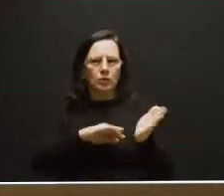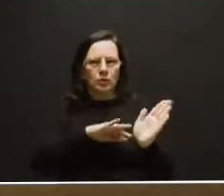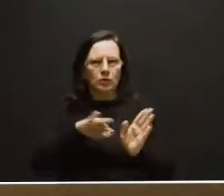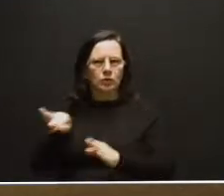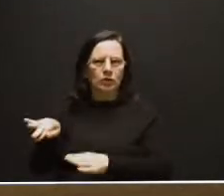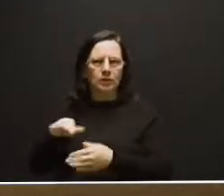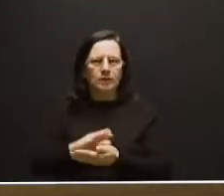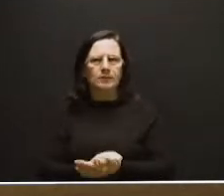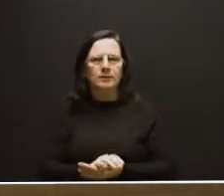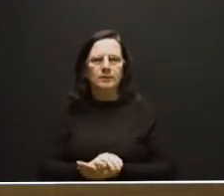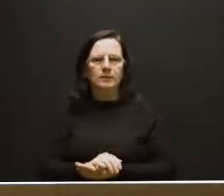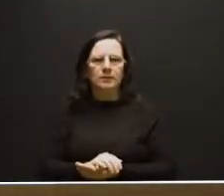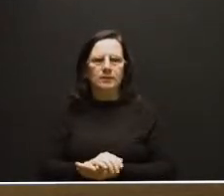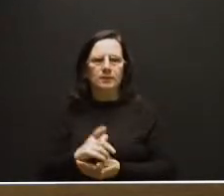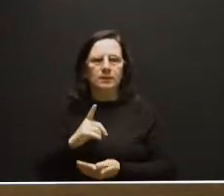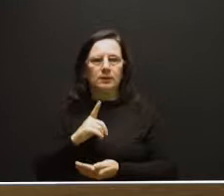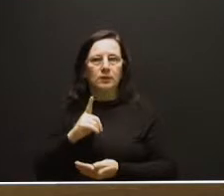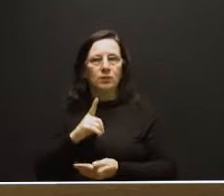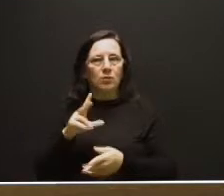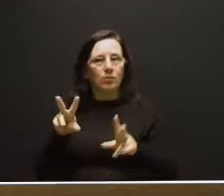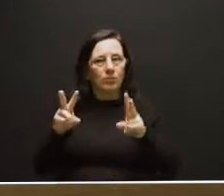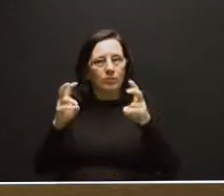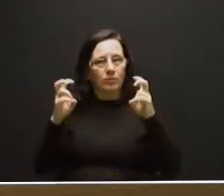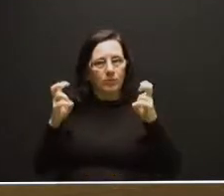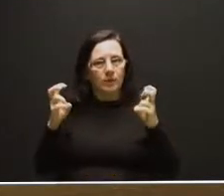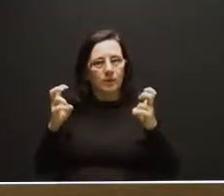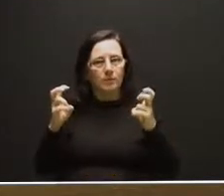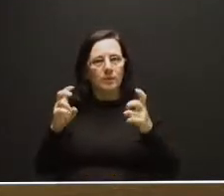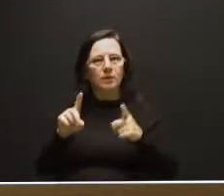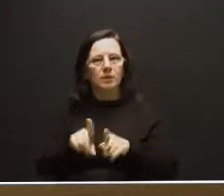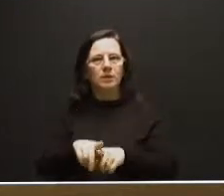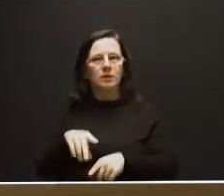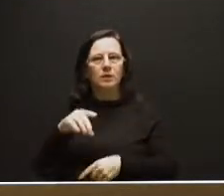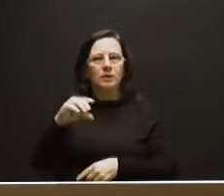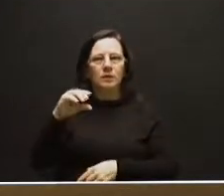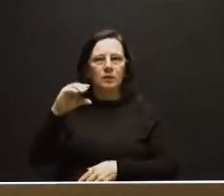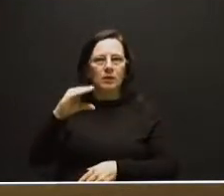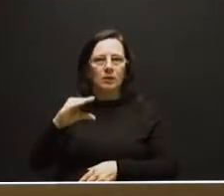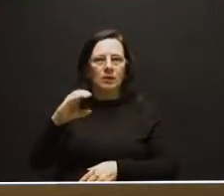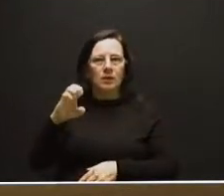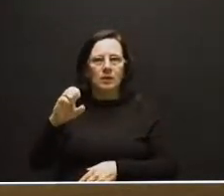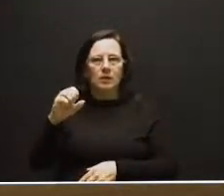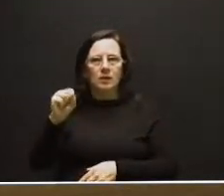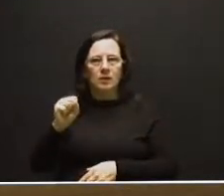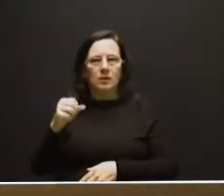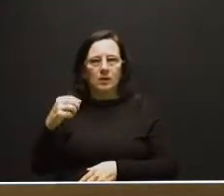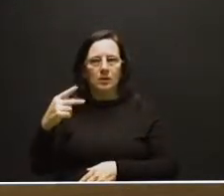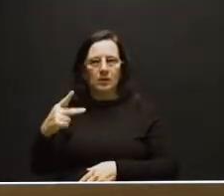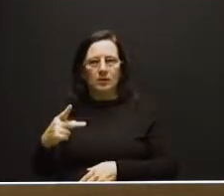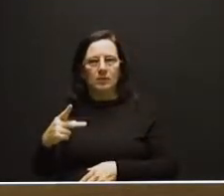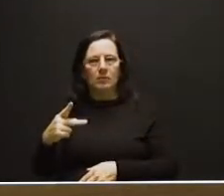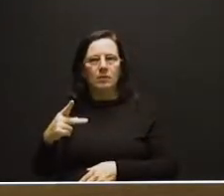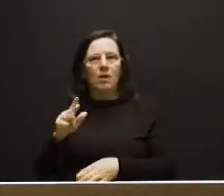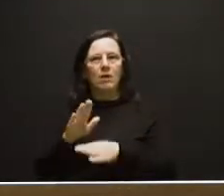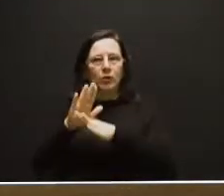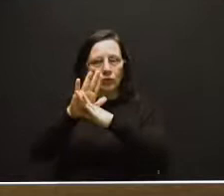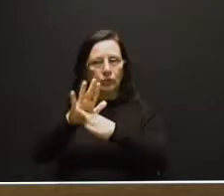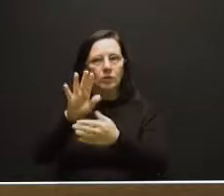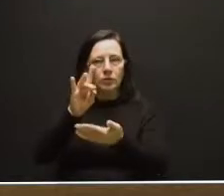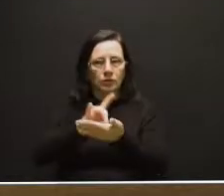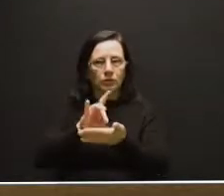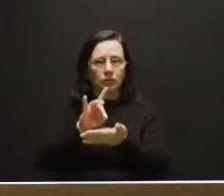obras nós estamos enxergando lentidão muito grande na parte da sesap para poder atender pontualmente à